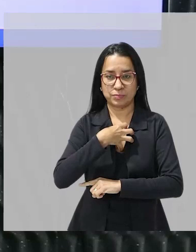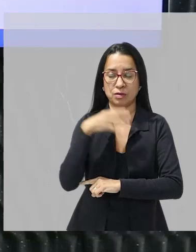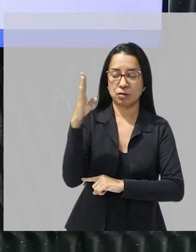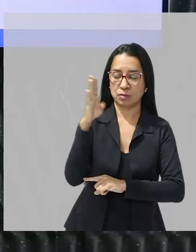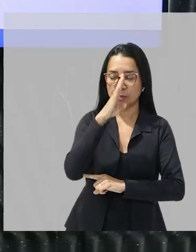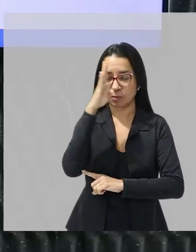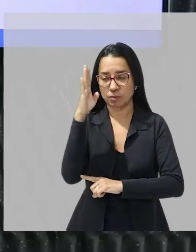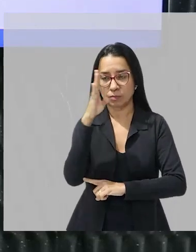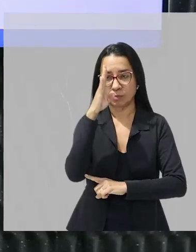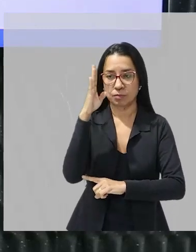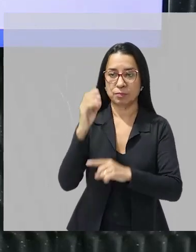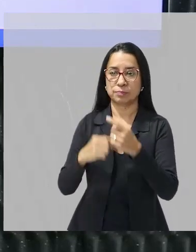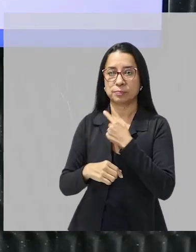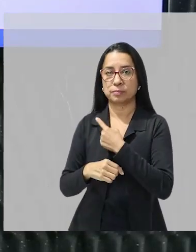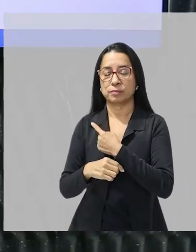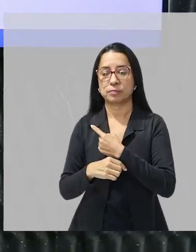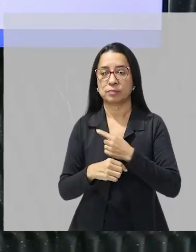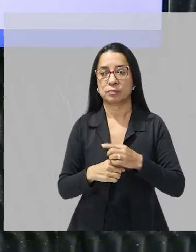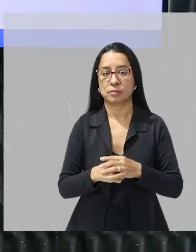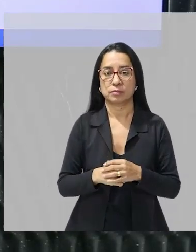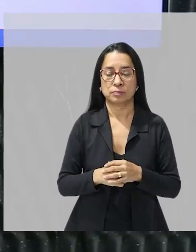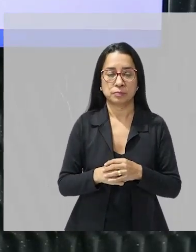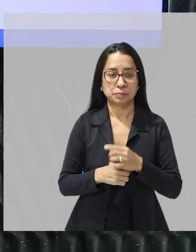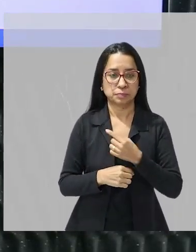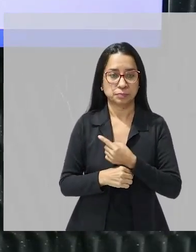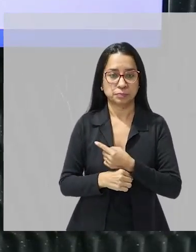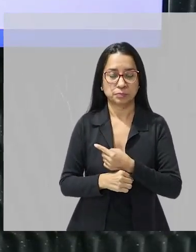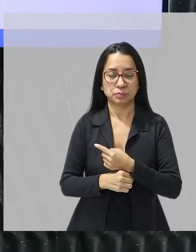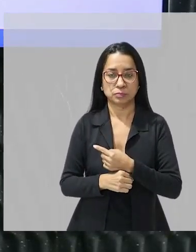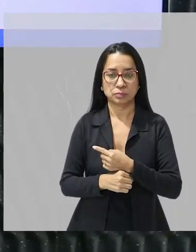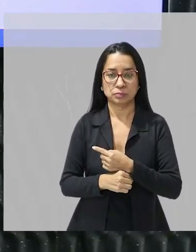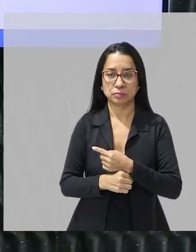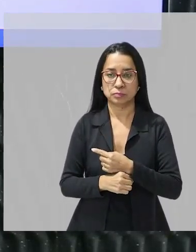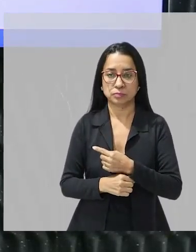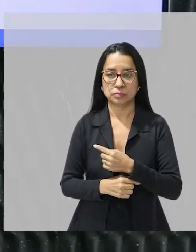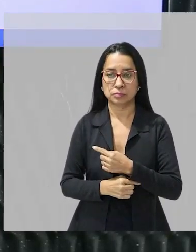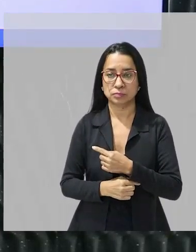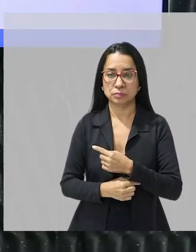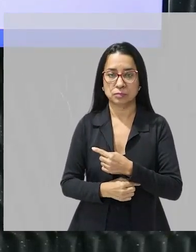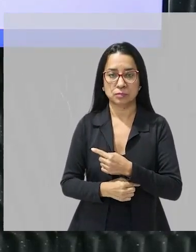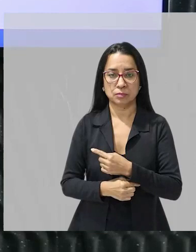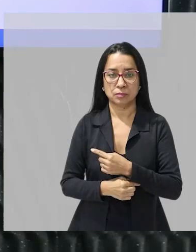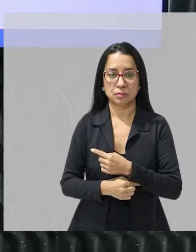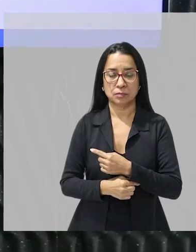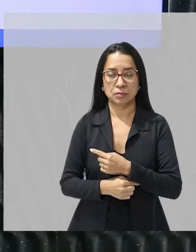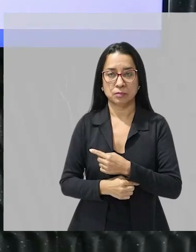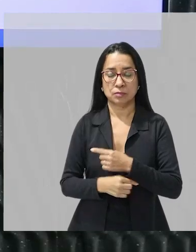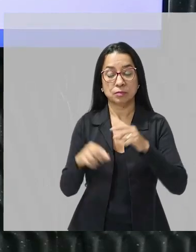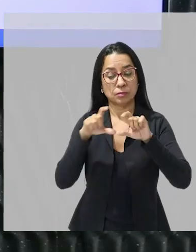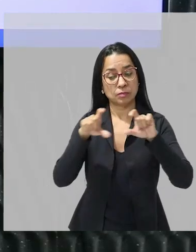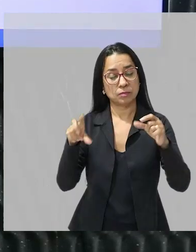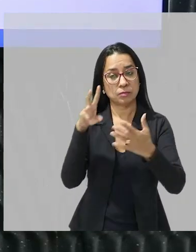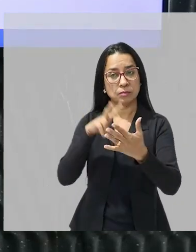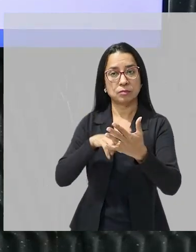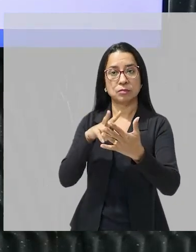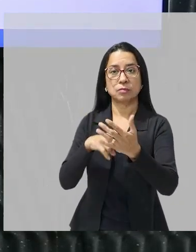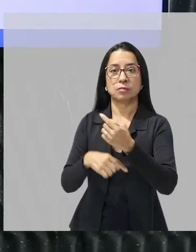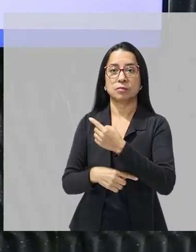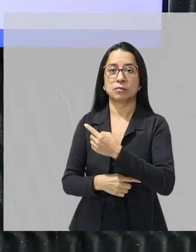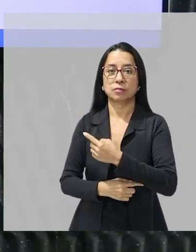tá? Nessas condições, ocorrerá uma diminuição na concentração de